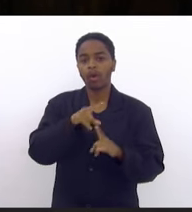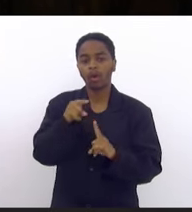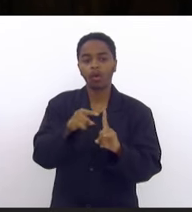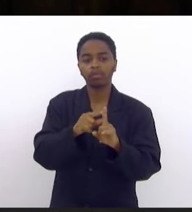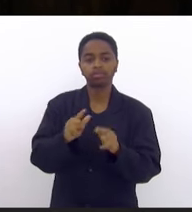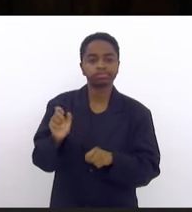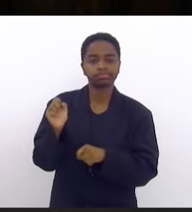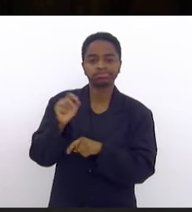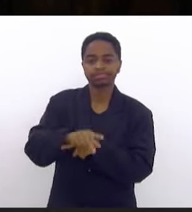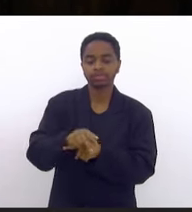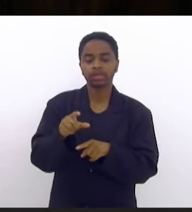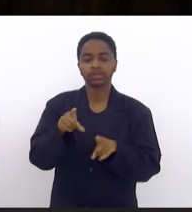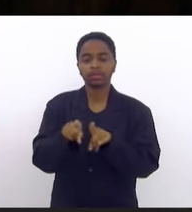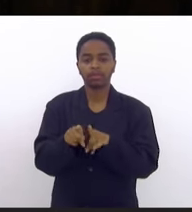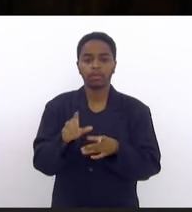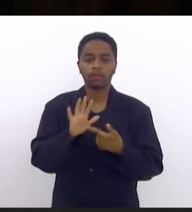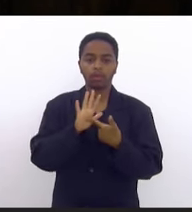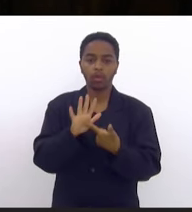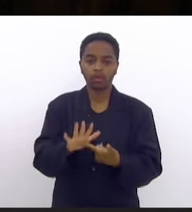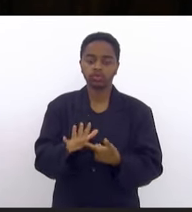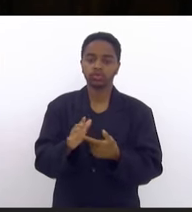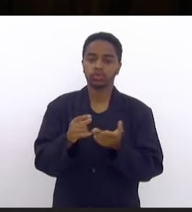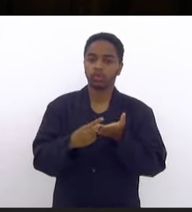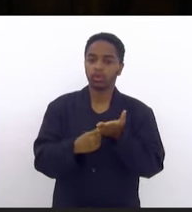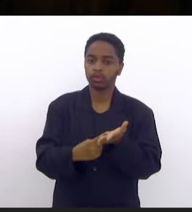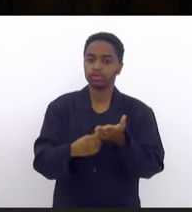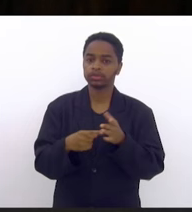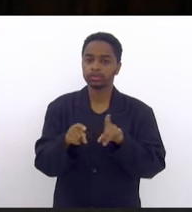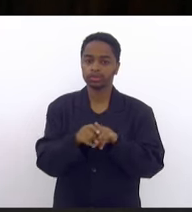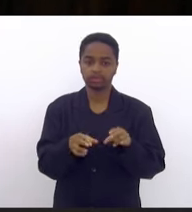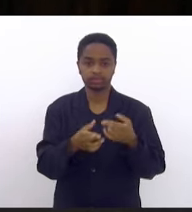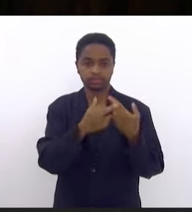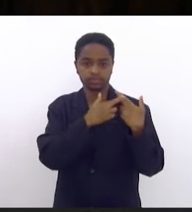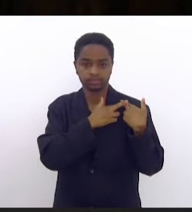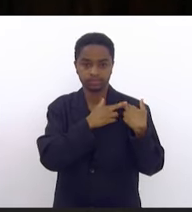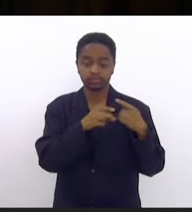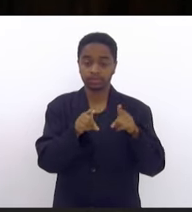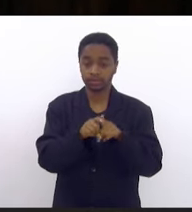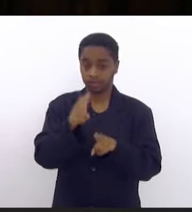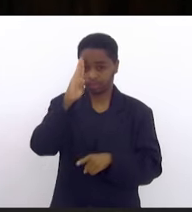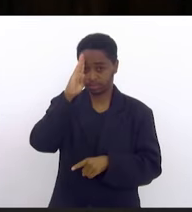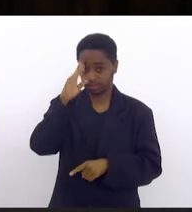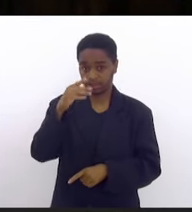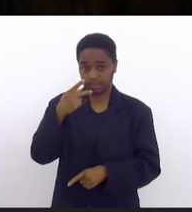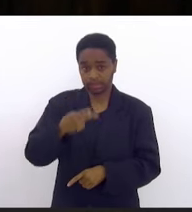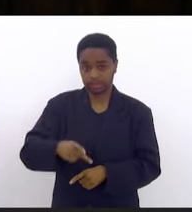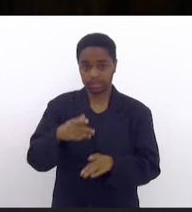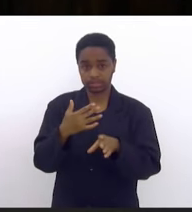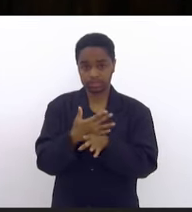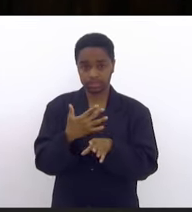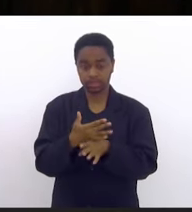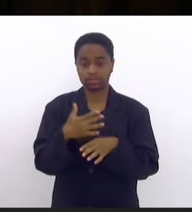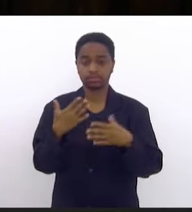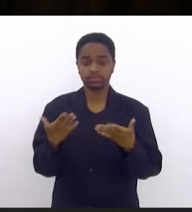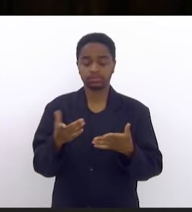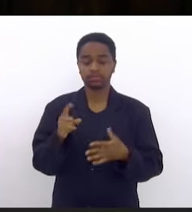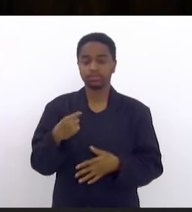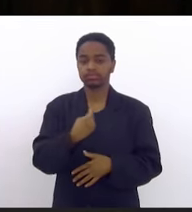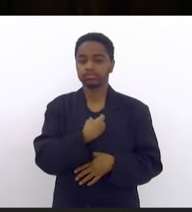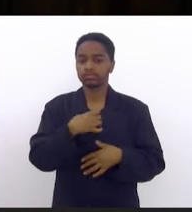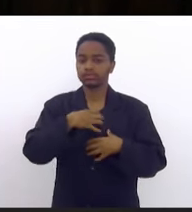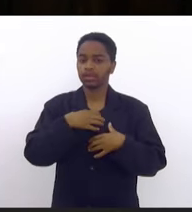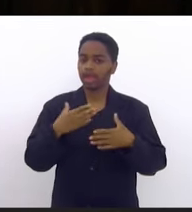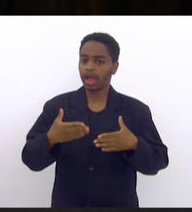e responsabilidade com aquilo que o senhor assumiu, principalmente com a nossa cidade. Então, para a gente é uma alegria